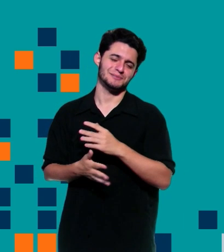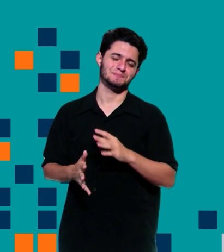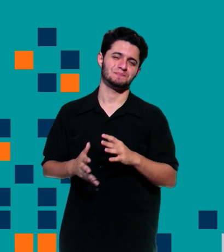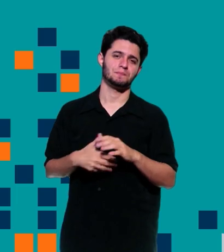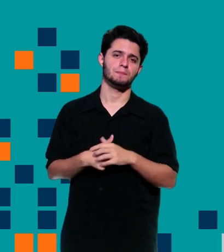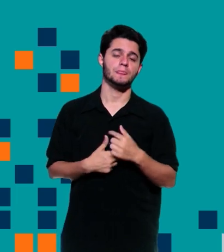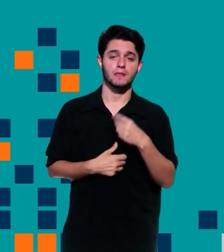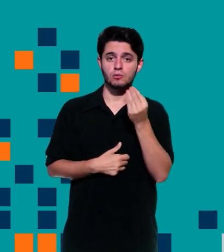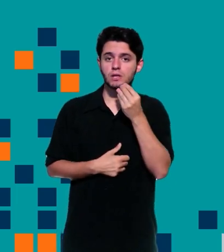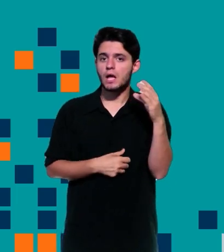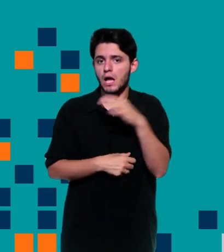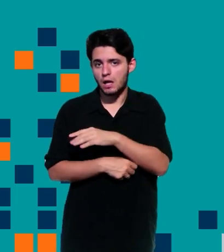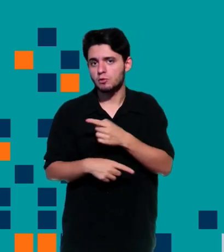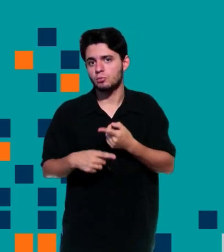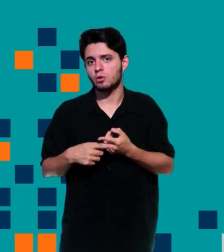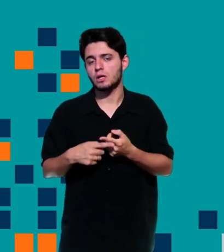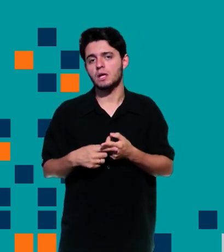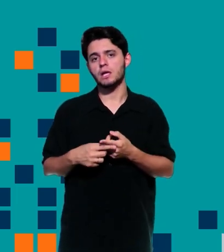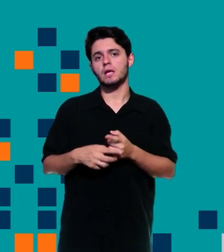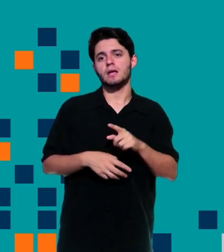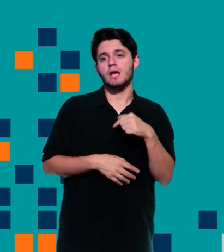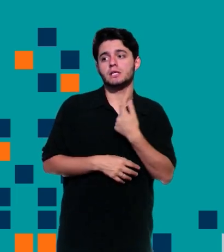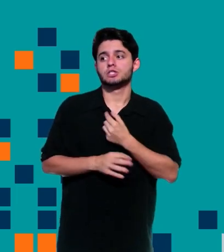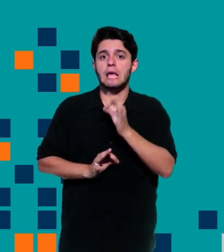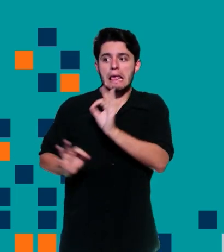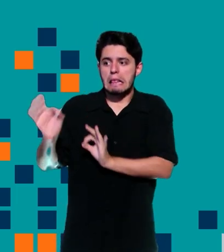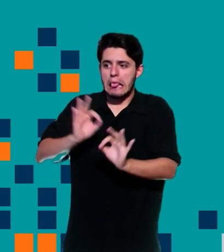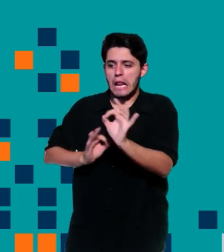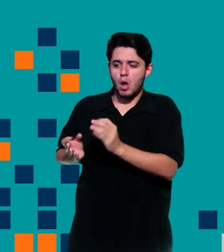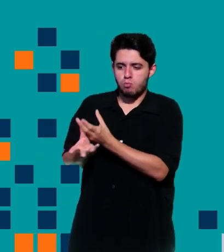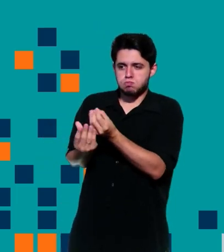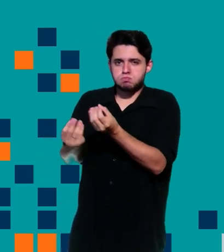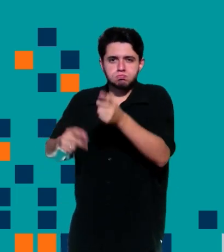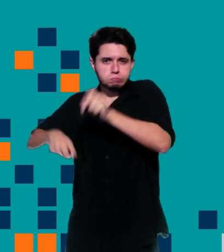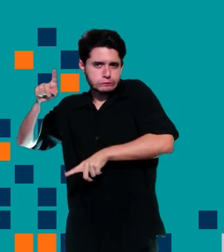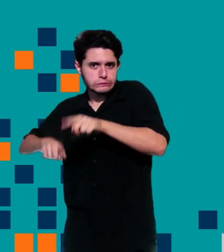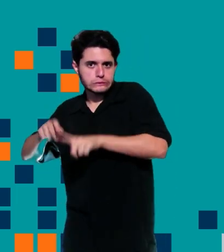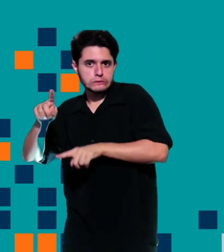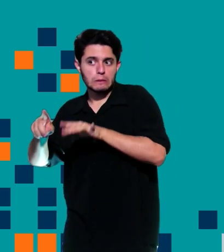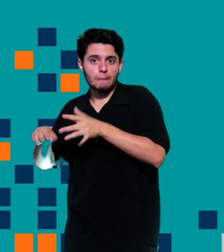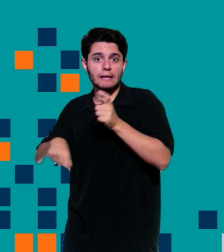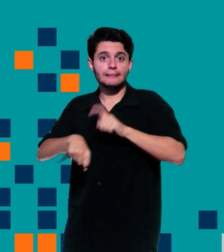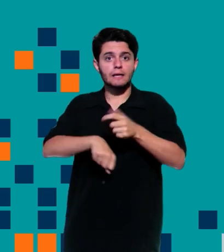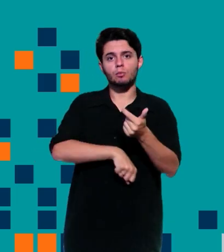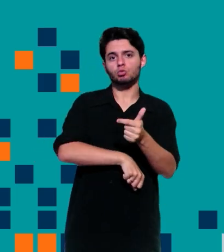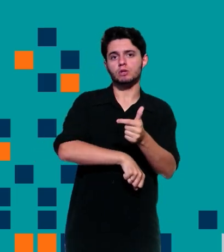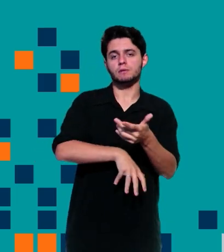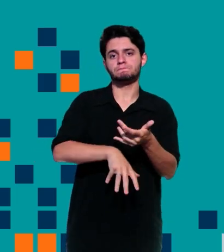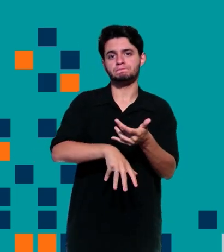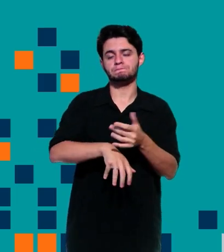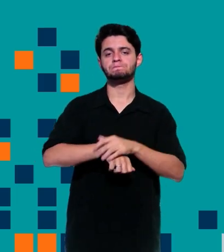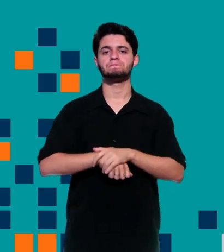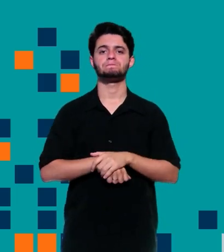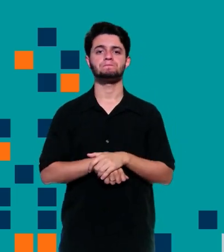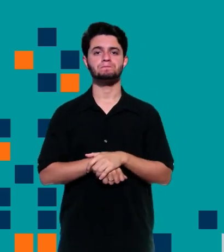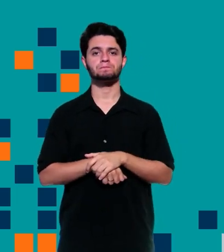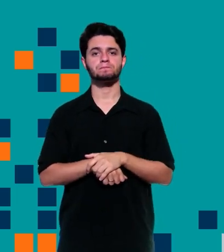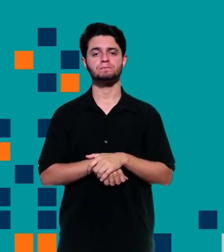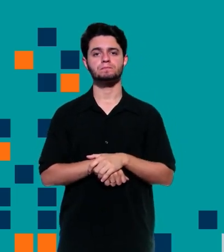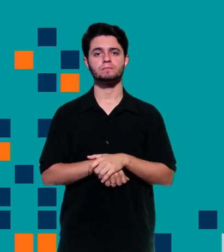em alguns pontos, porque a gente acabou preparando muita coisa. Mas eu tive avô arquiteto, pai